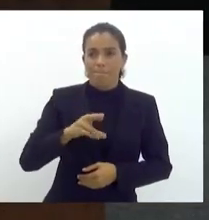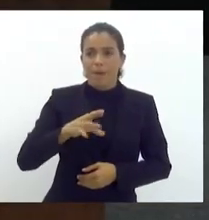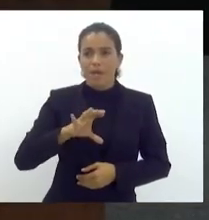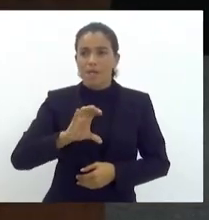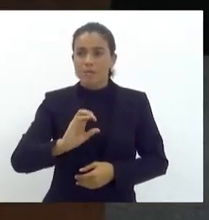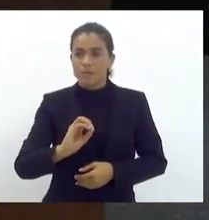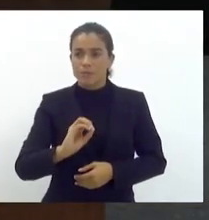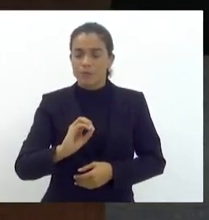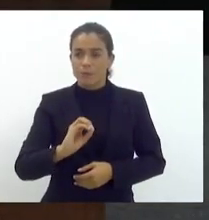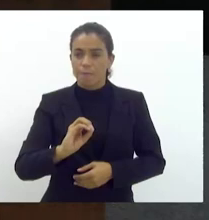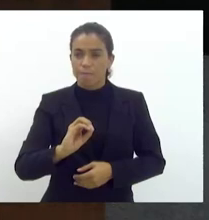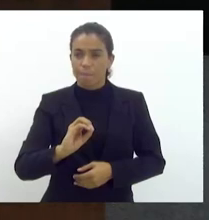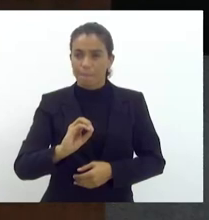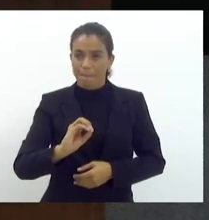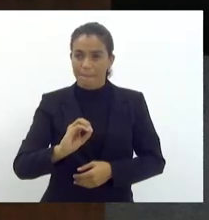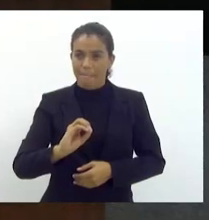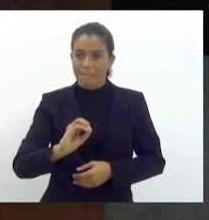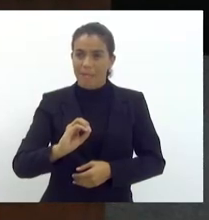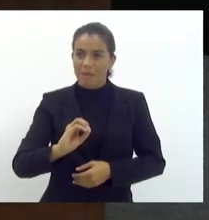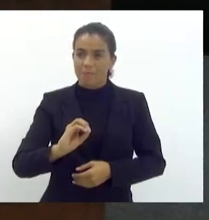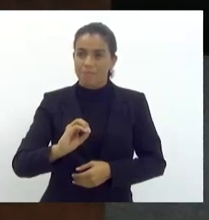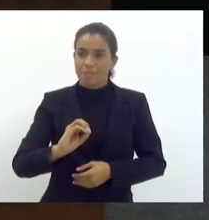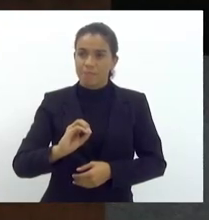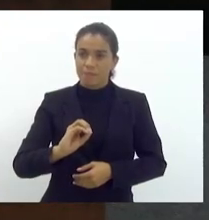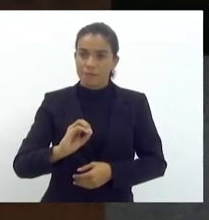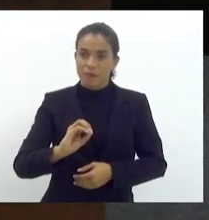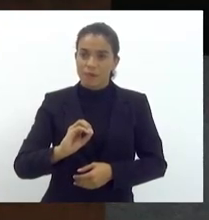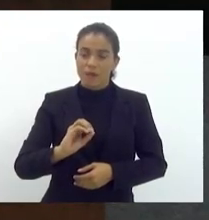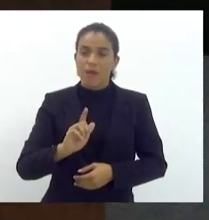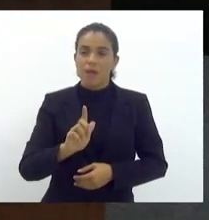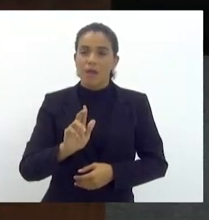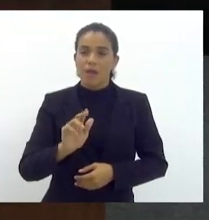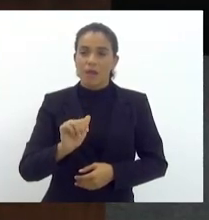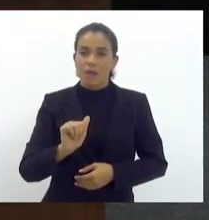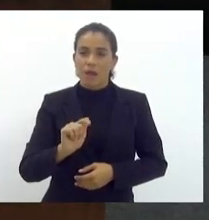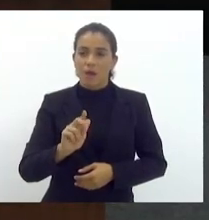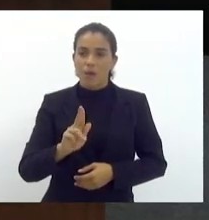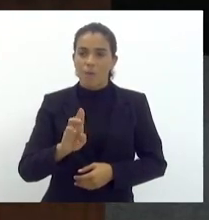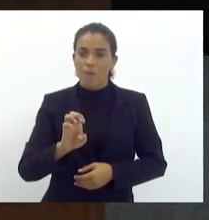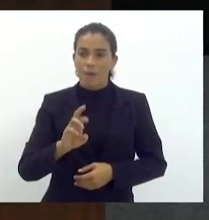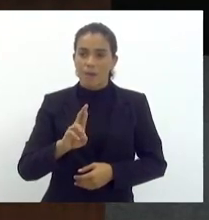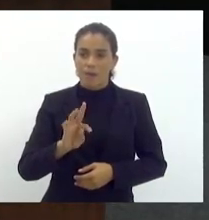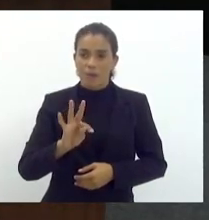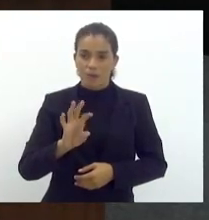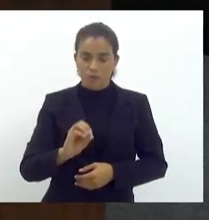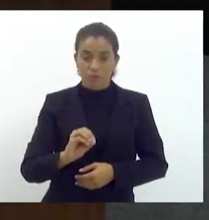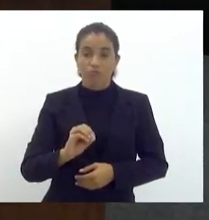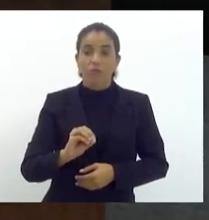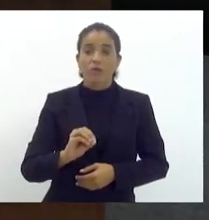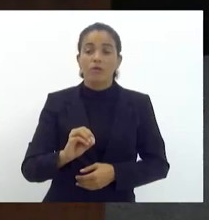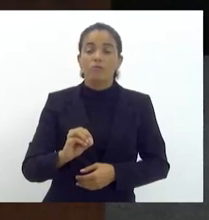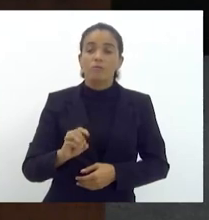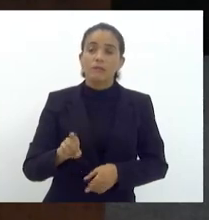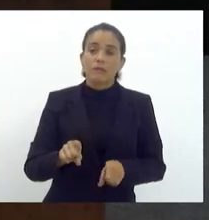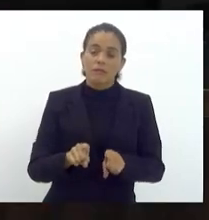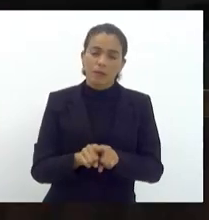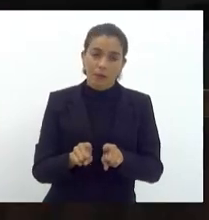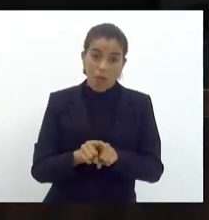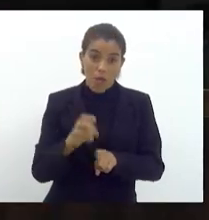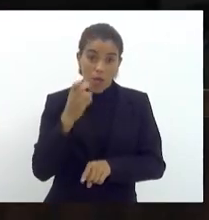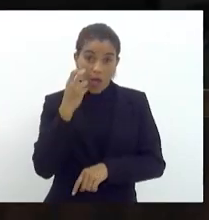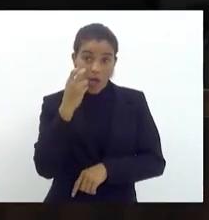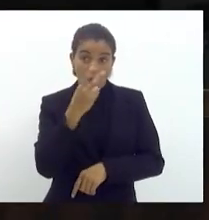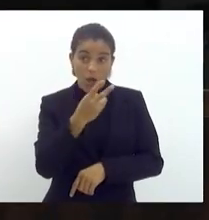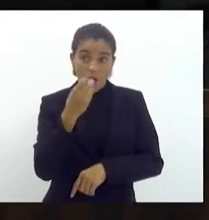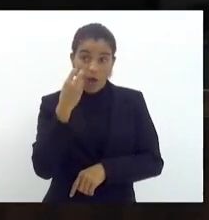Deputado Chico Machado deu uma olhada no Deputado Márcio Gualberto online agora exatamente inclusive por favor dê uma